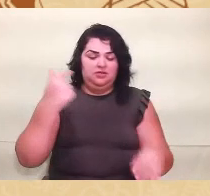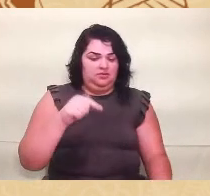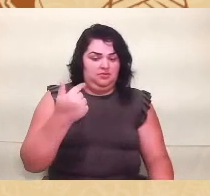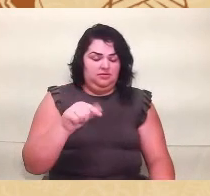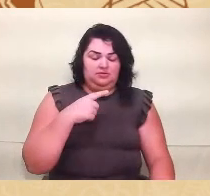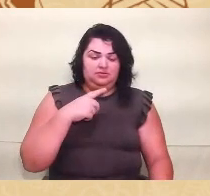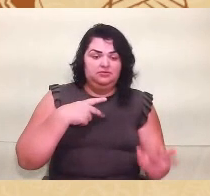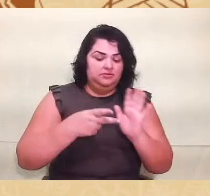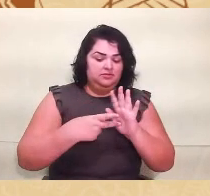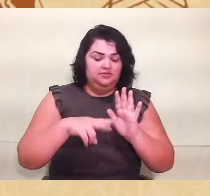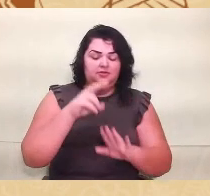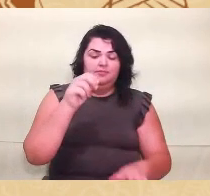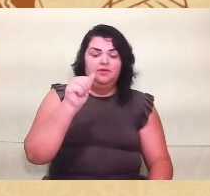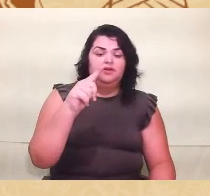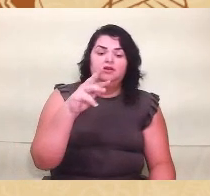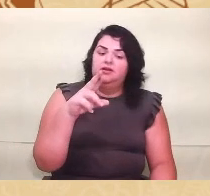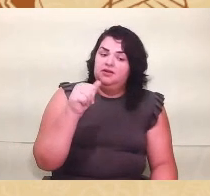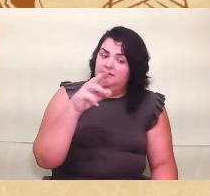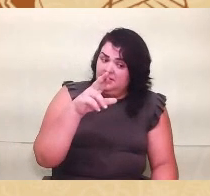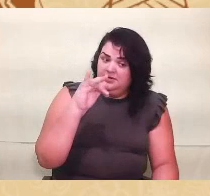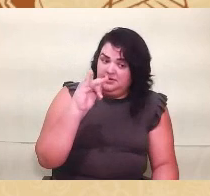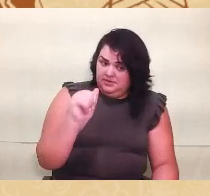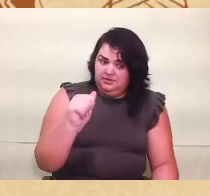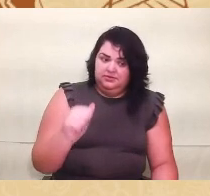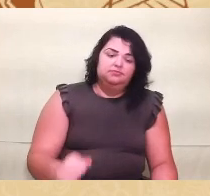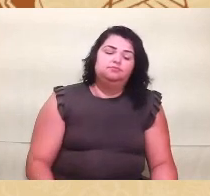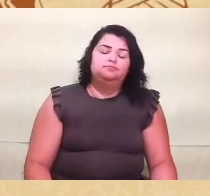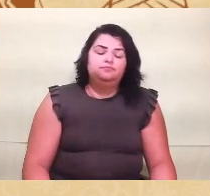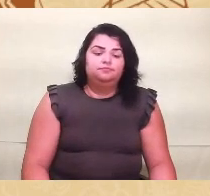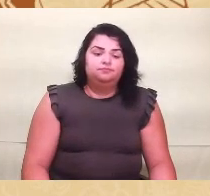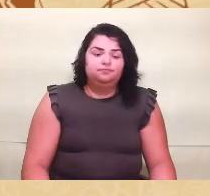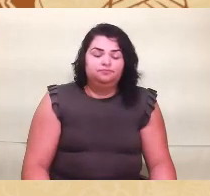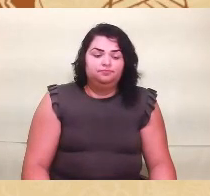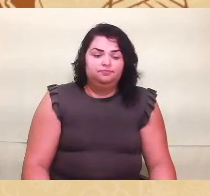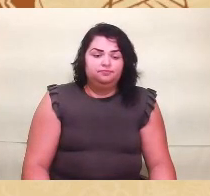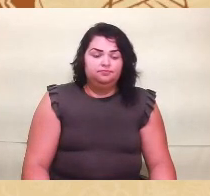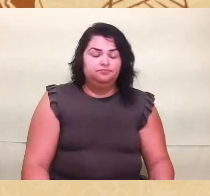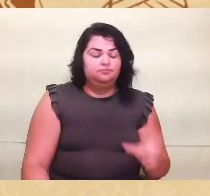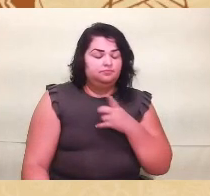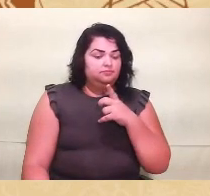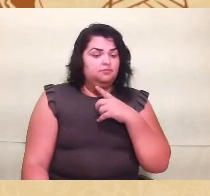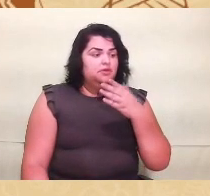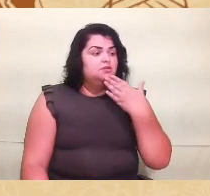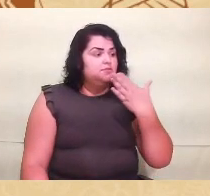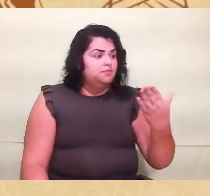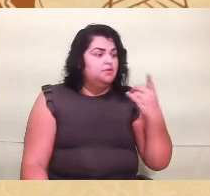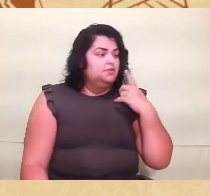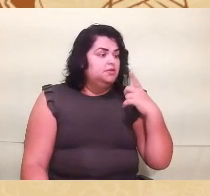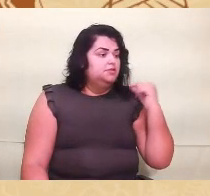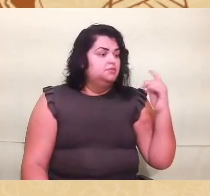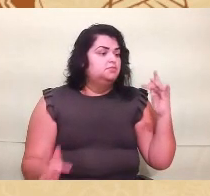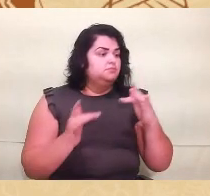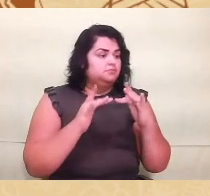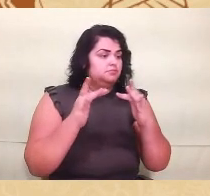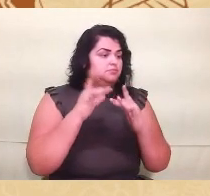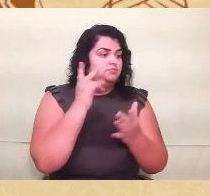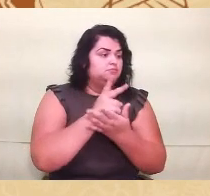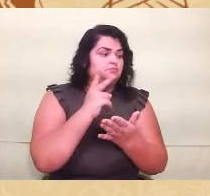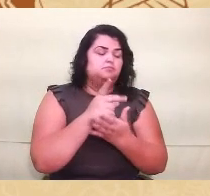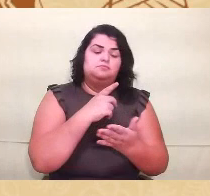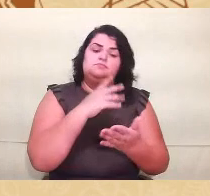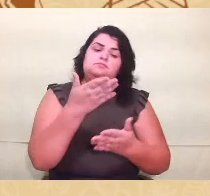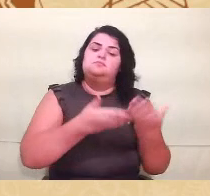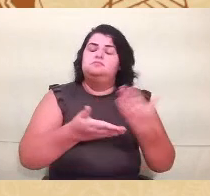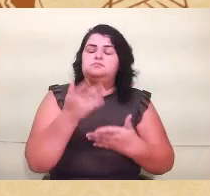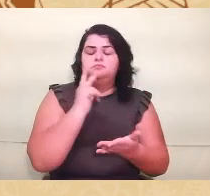Respeito o MST, já fiz várias mesas com o MST está certo, porque pega terras que já foram produtivas e são